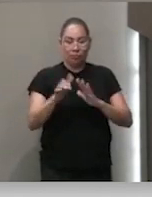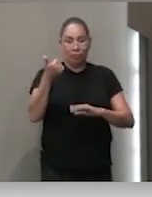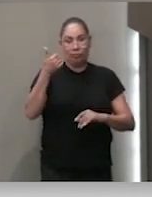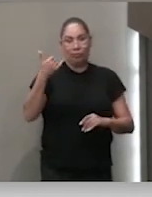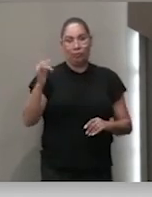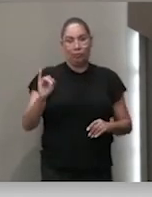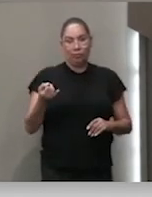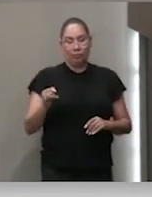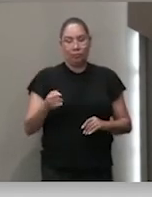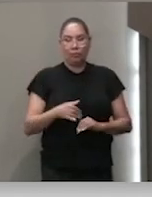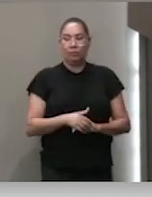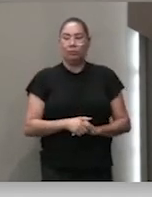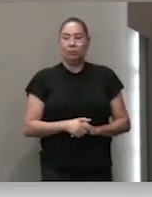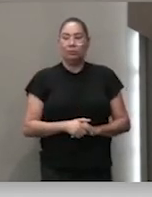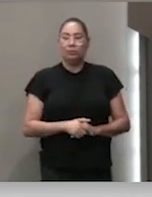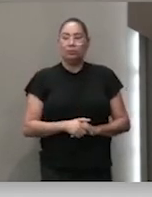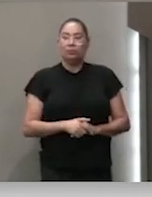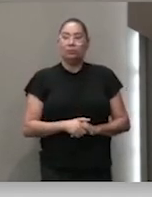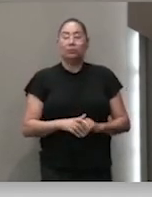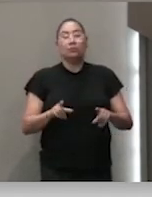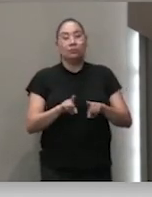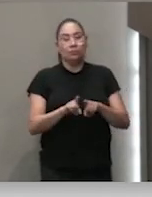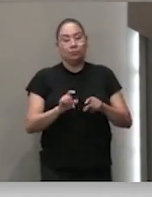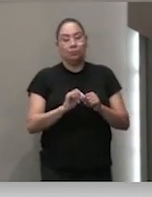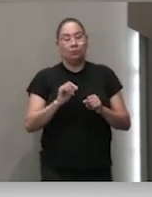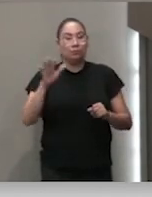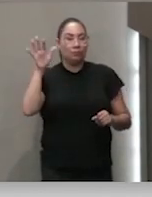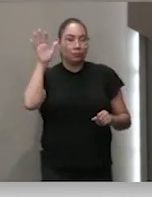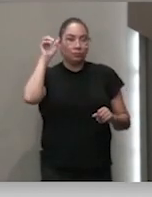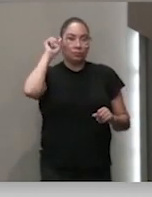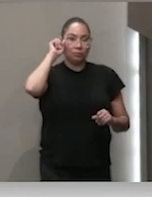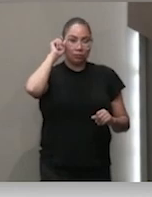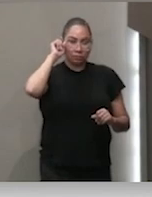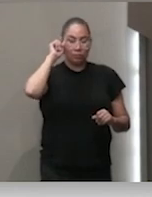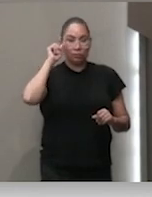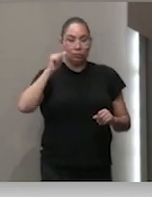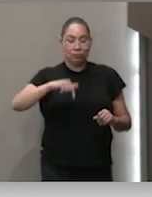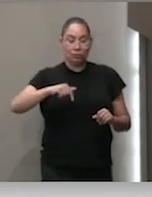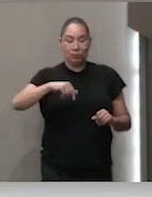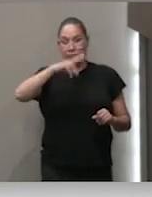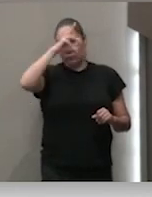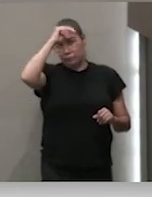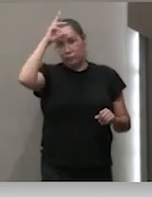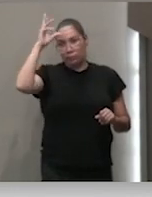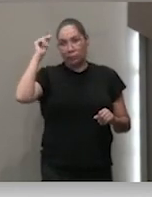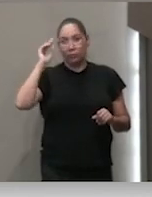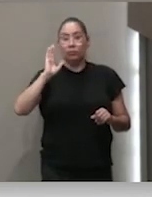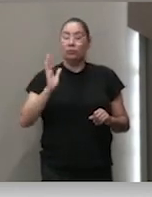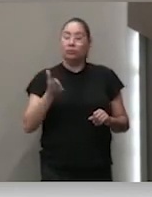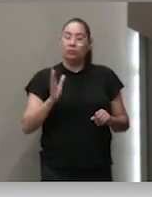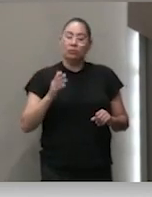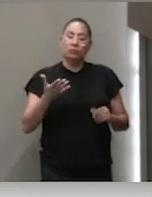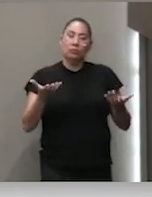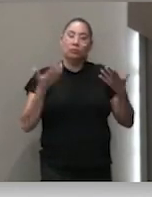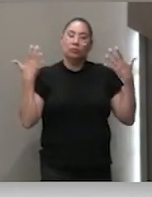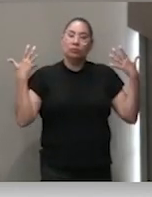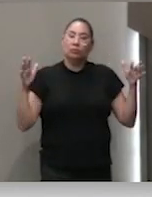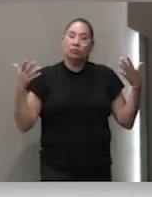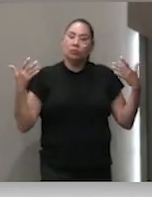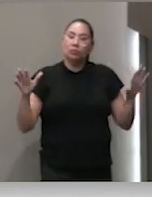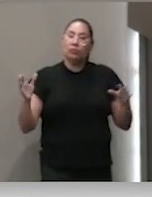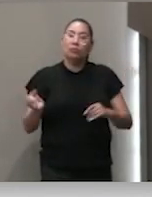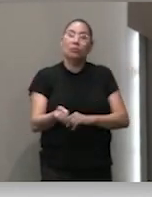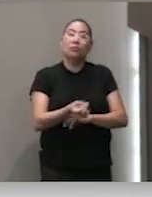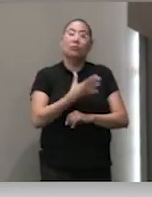janeiro. Fazendo também uma análise também ao Legislativo Municipal, desde já eu quero parabenizar os